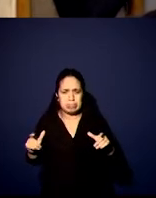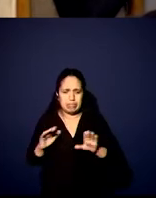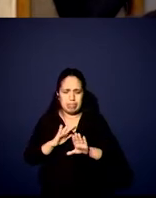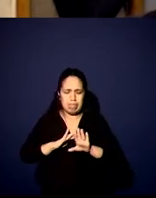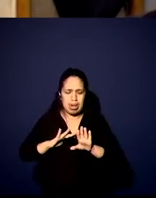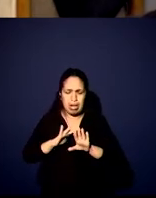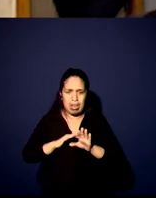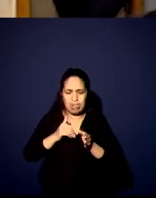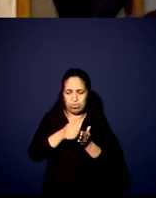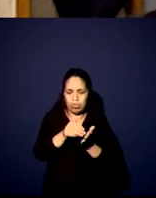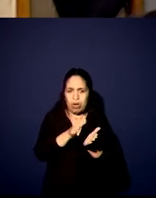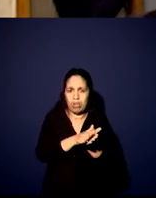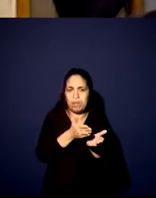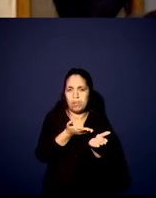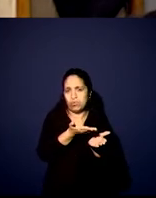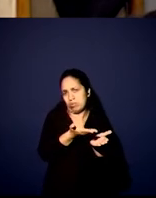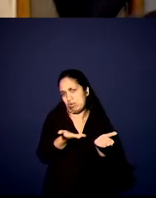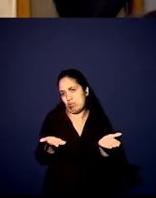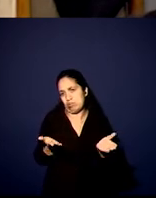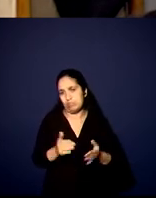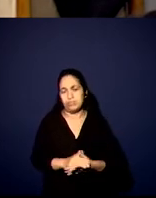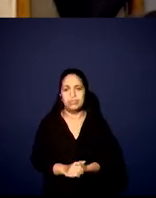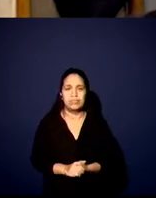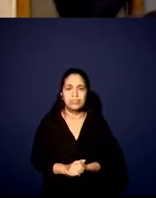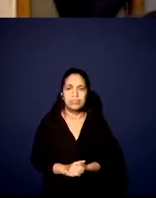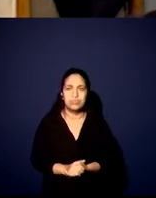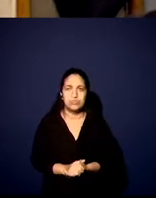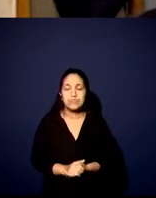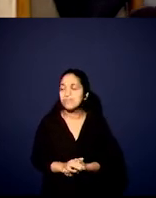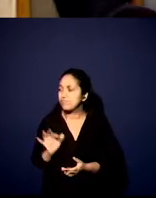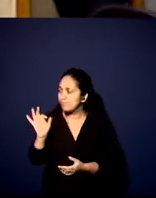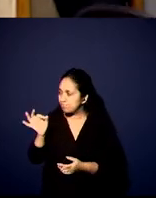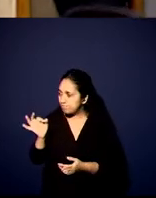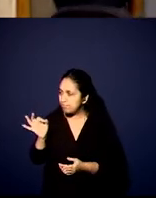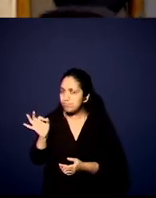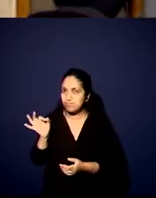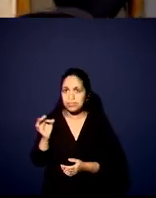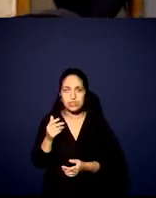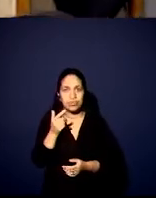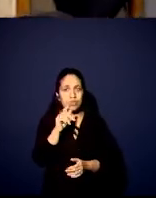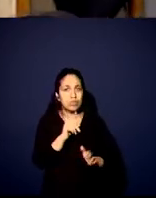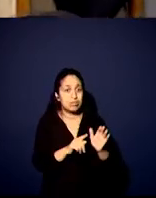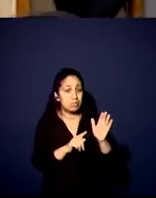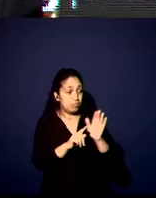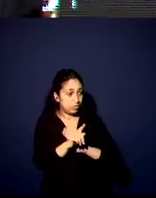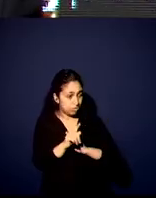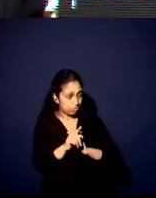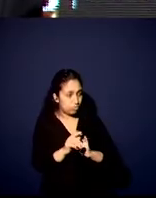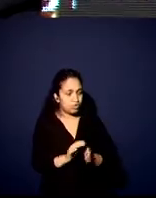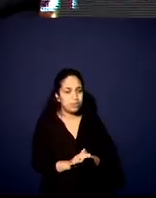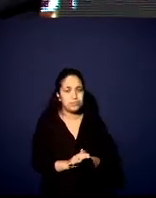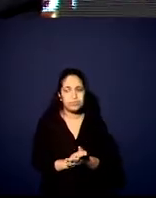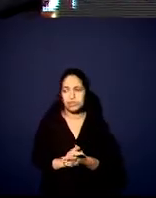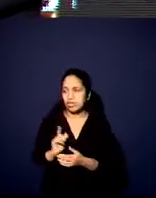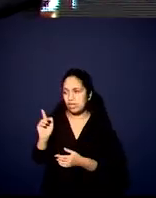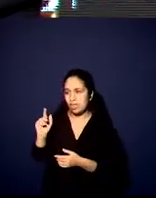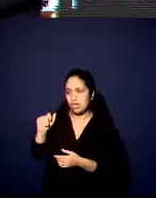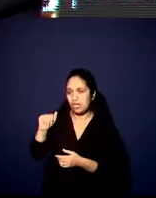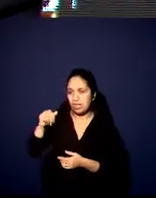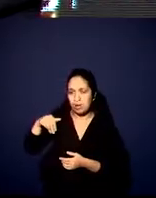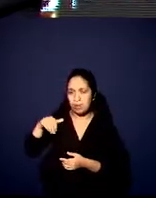subjetividade de uma multa aplicada a um contribuinte É verdade uma outra pergunta ouve esse episódio das Americanas